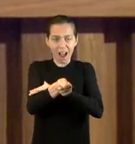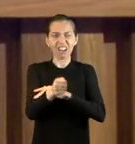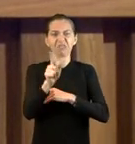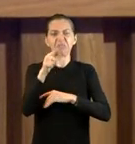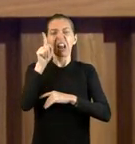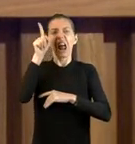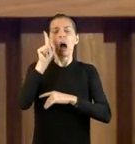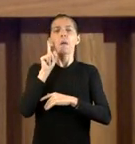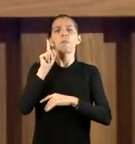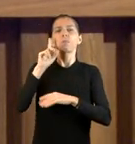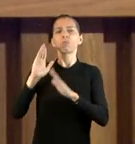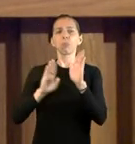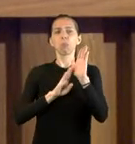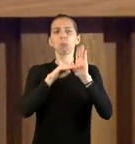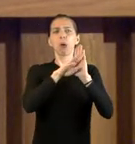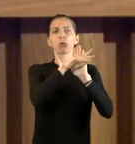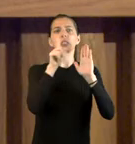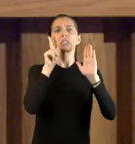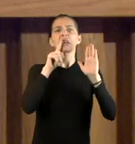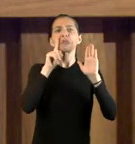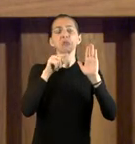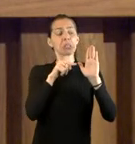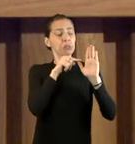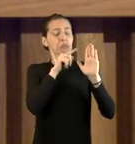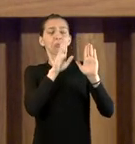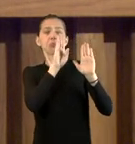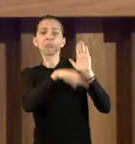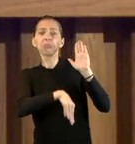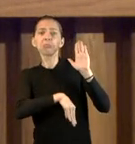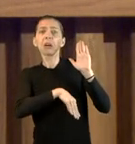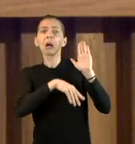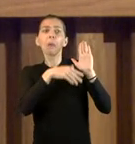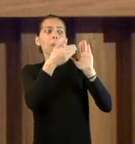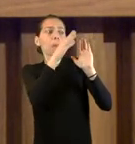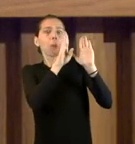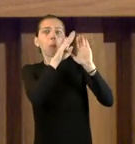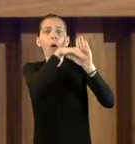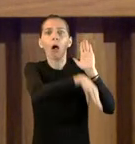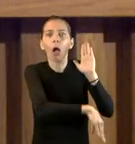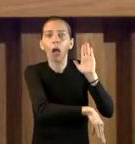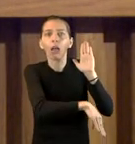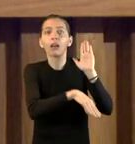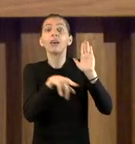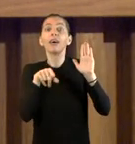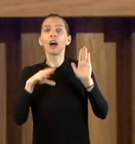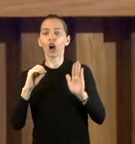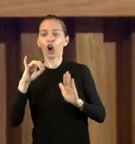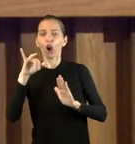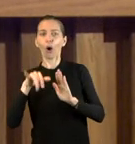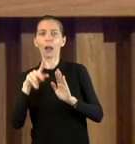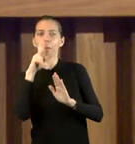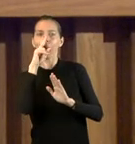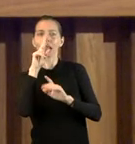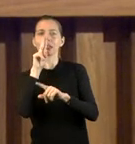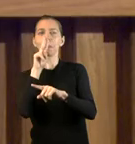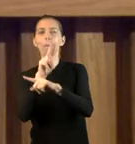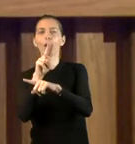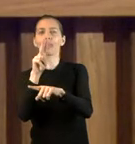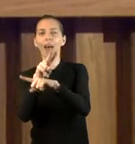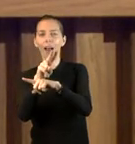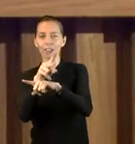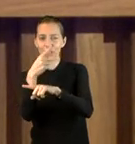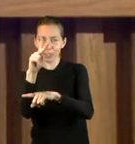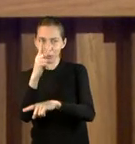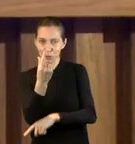mas a bolsa ela pode cair. Não importa, o COE ele funciona como uma proteção para você que garante aqueles 10 mil investidos.